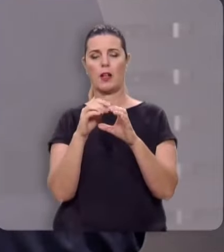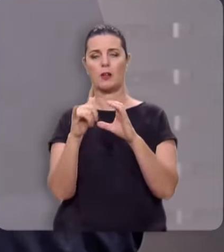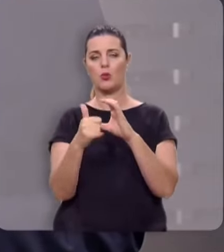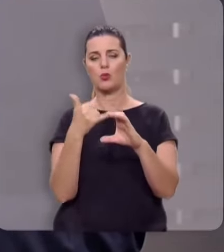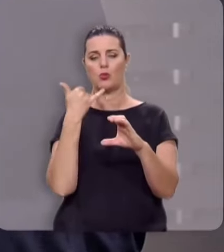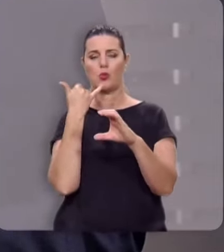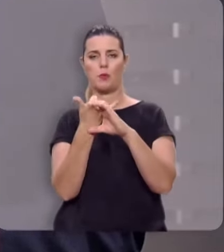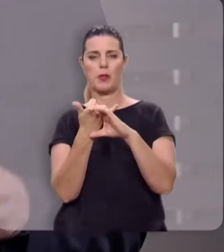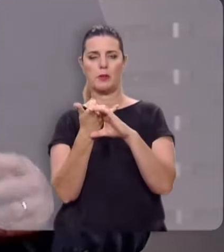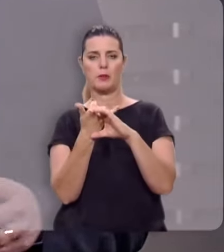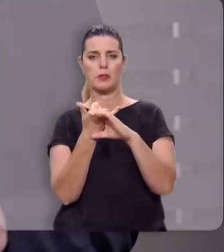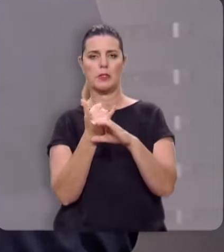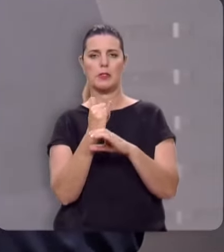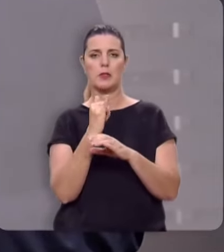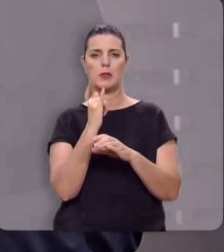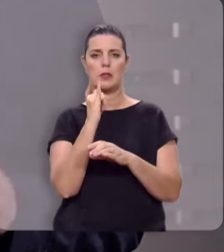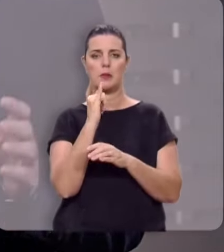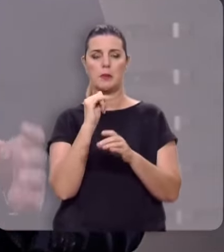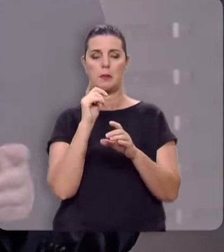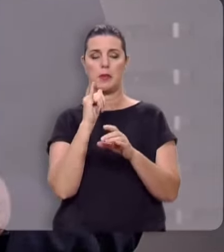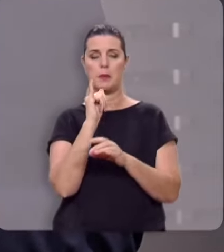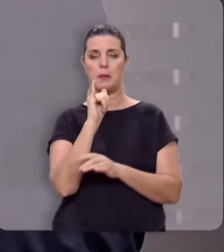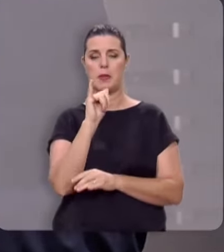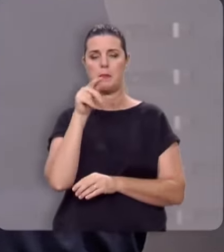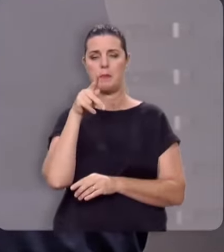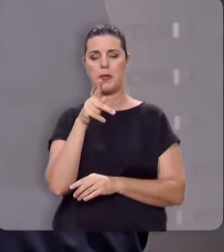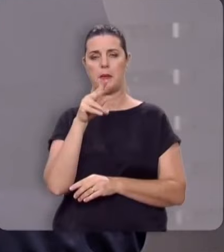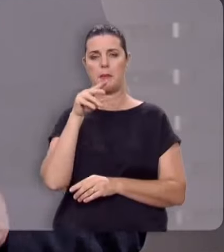Igreja Presbiteriana do Brasil no YouTube. É o